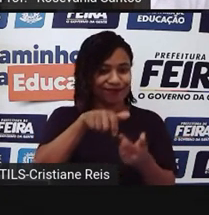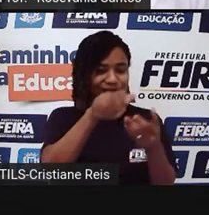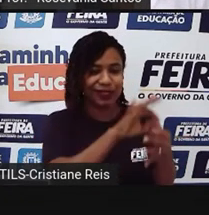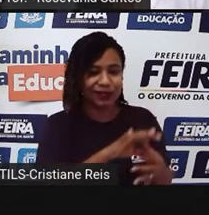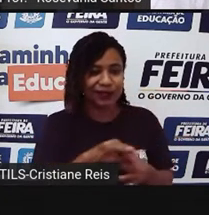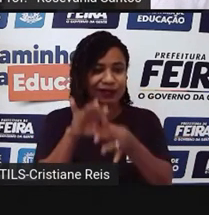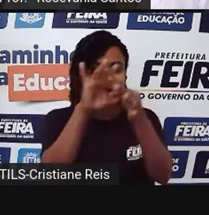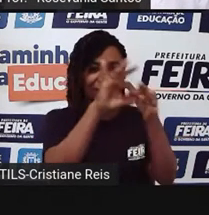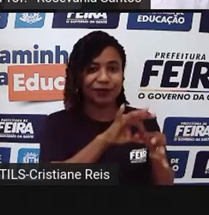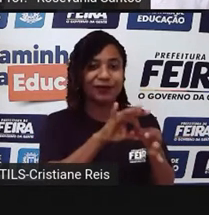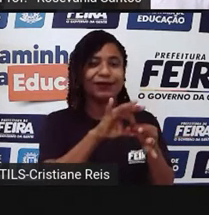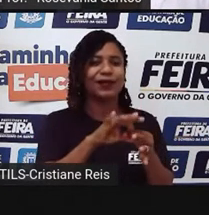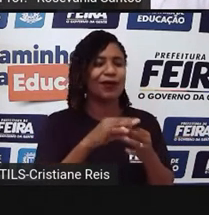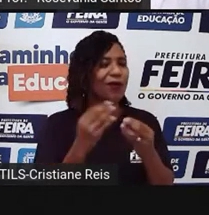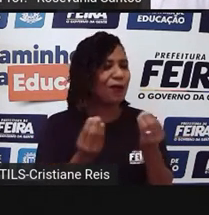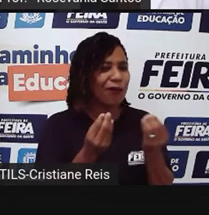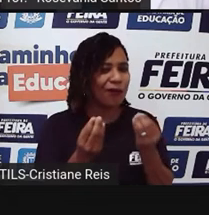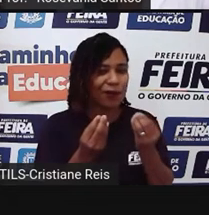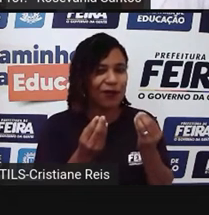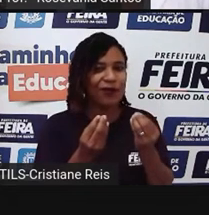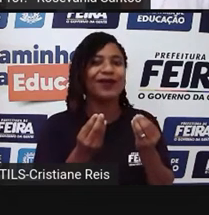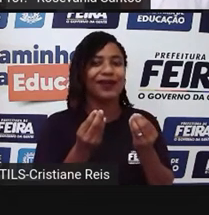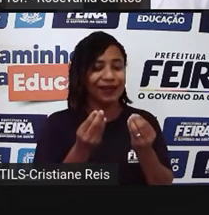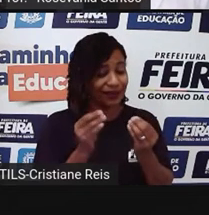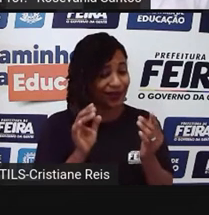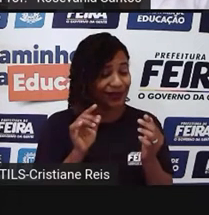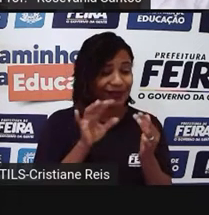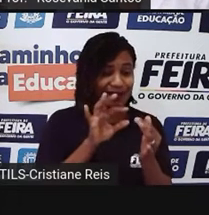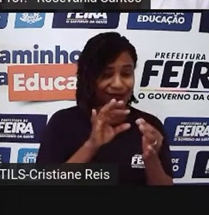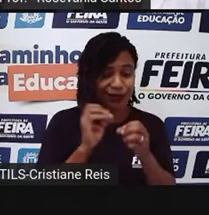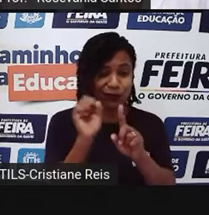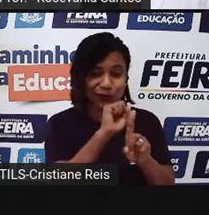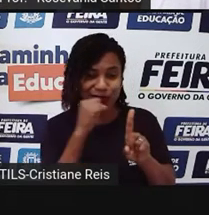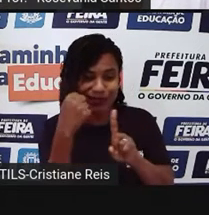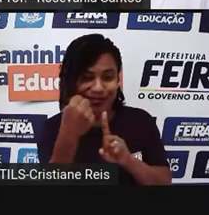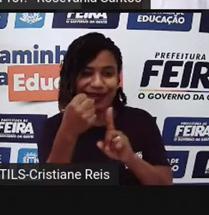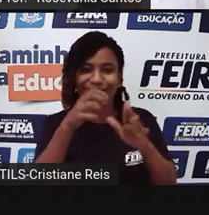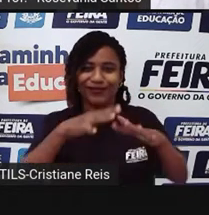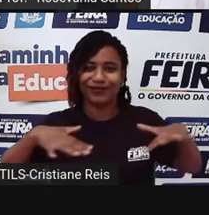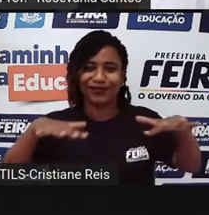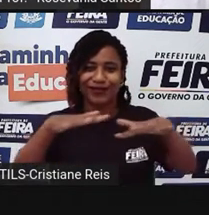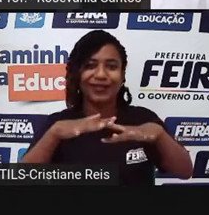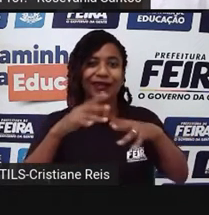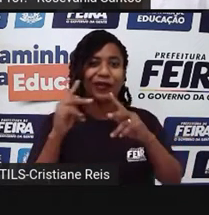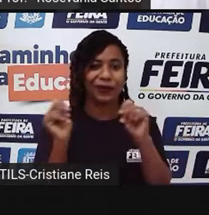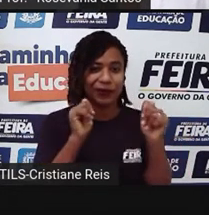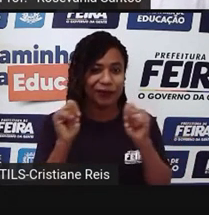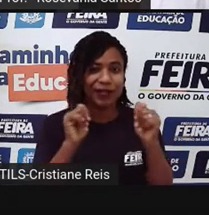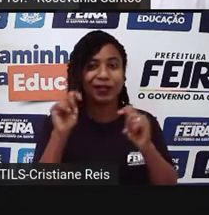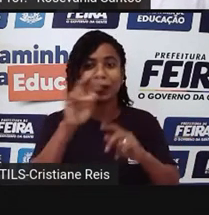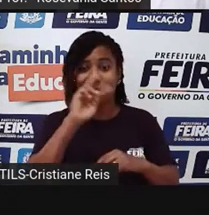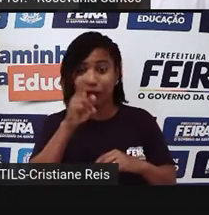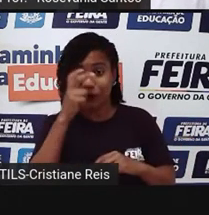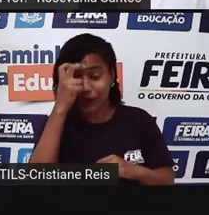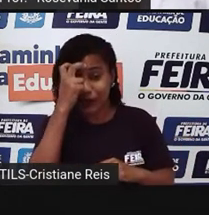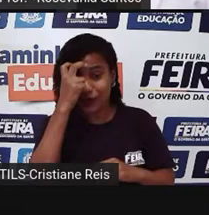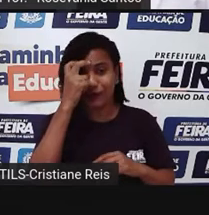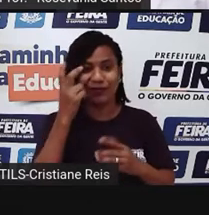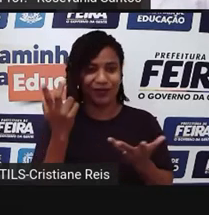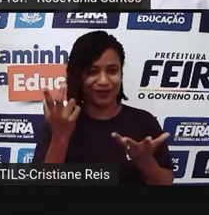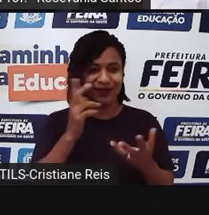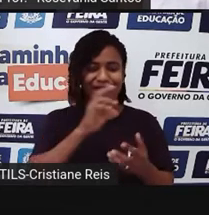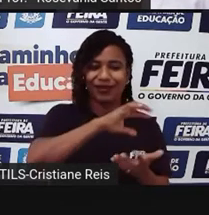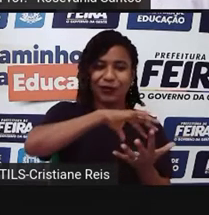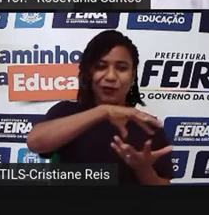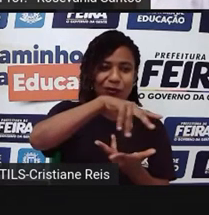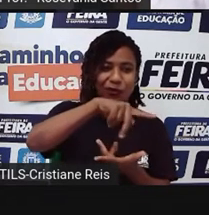econômica e cultural entre as diferentes regiões do planeta, né? Então, nós percebemos isso, que qualquer pessoa de